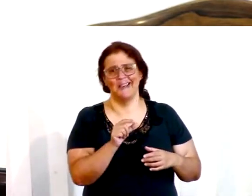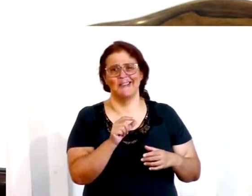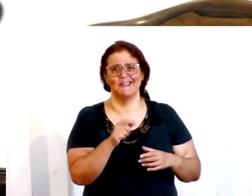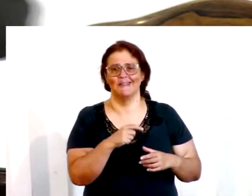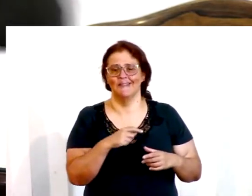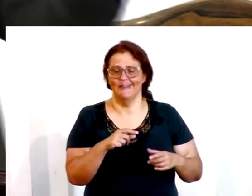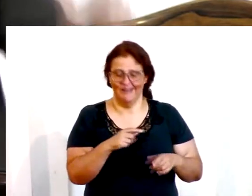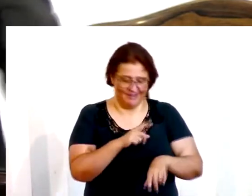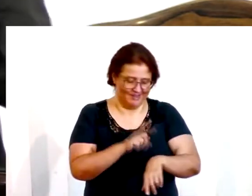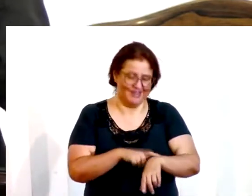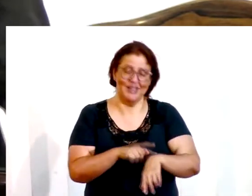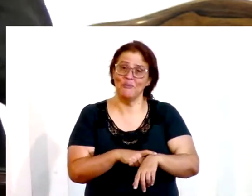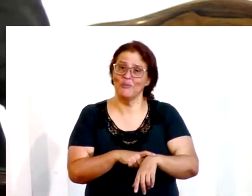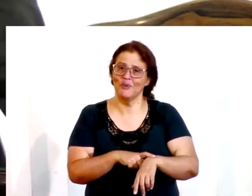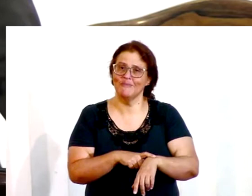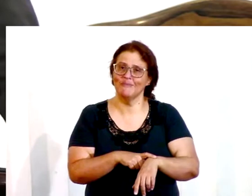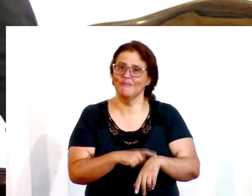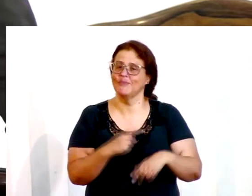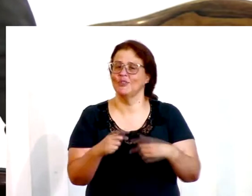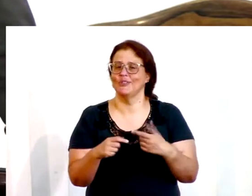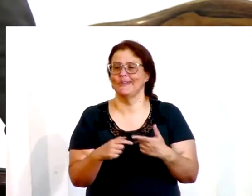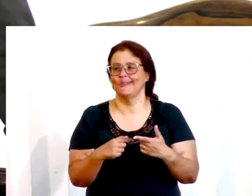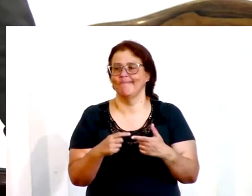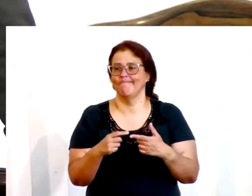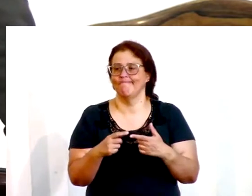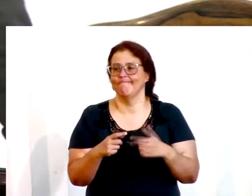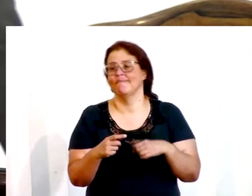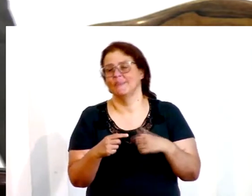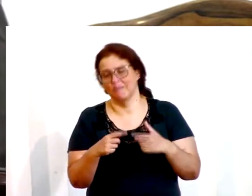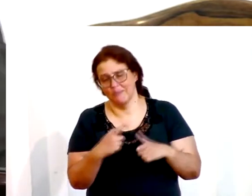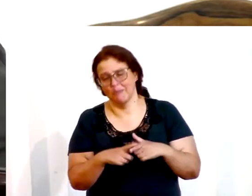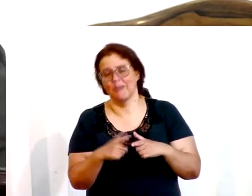de qualquer comparação.